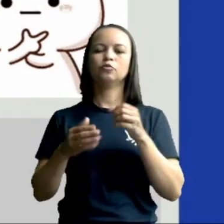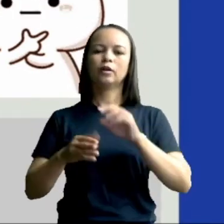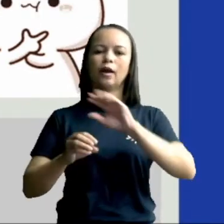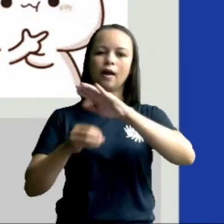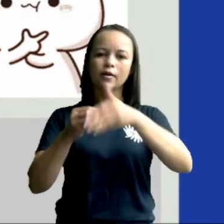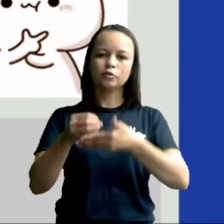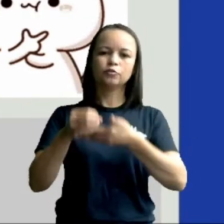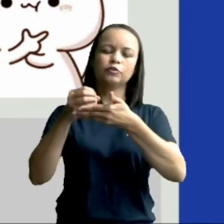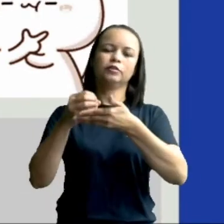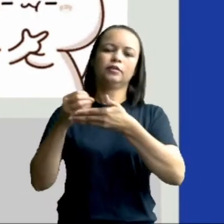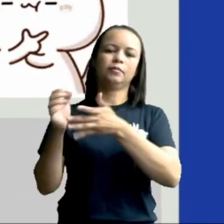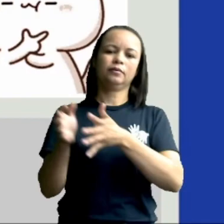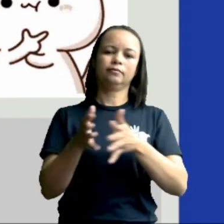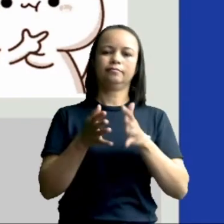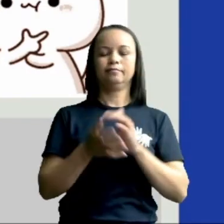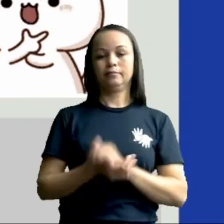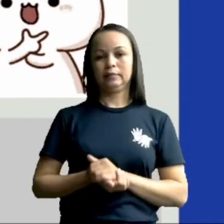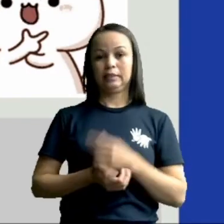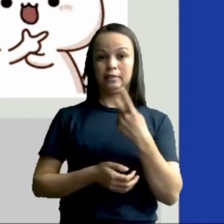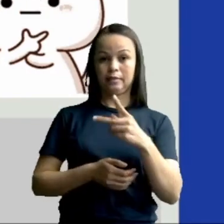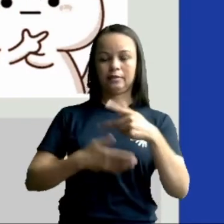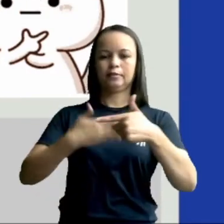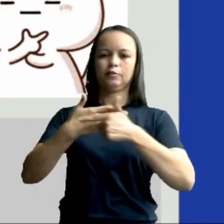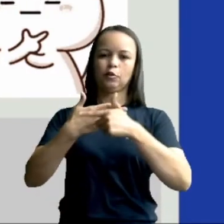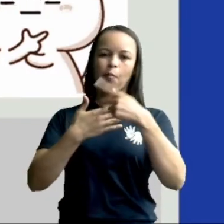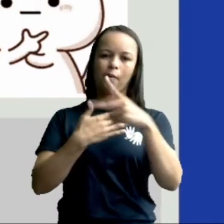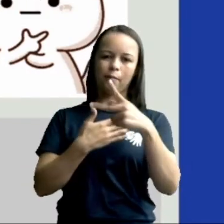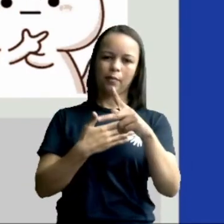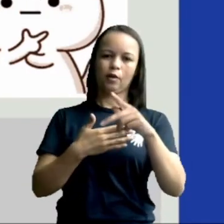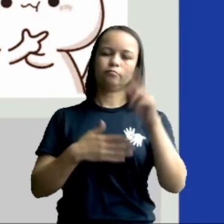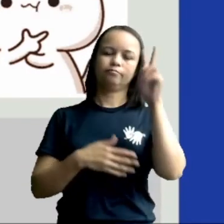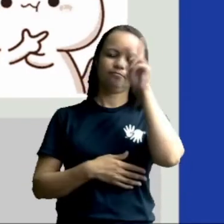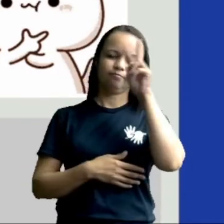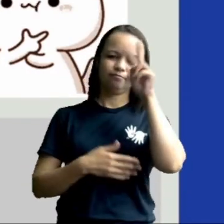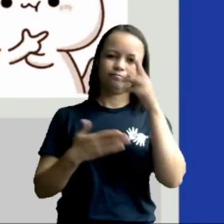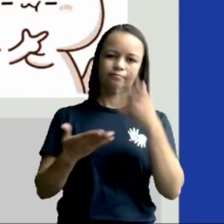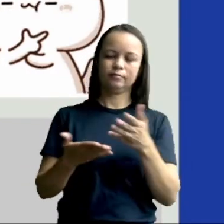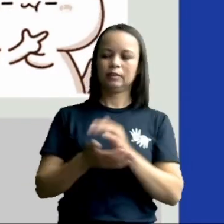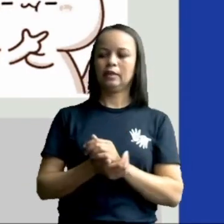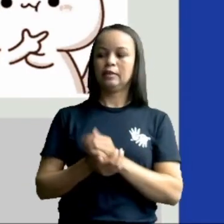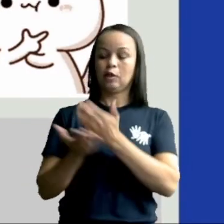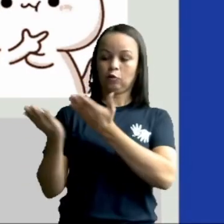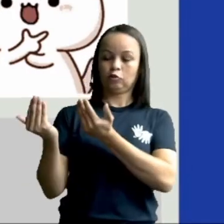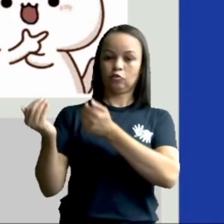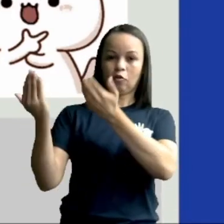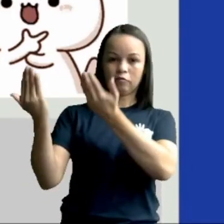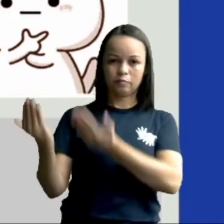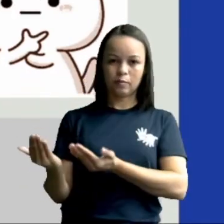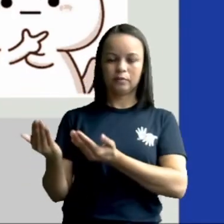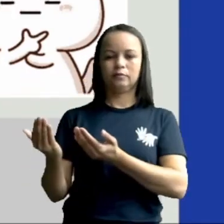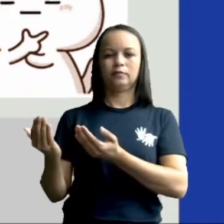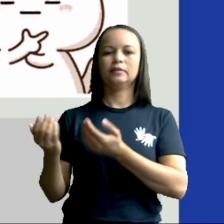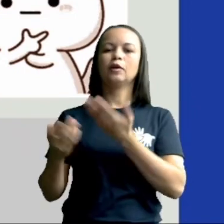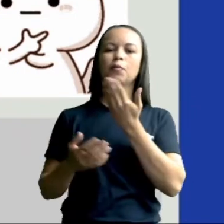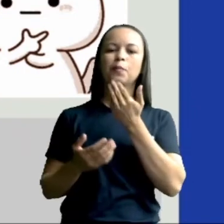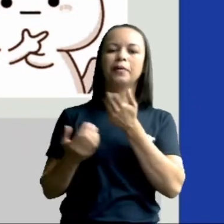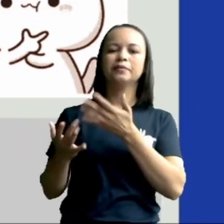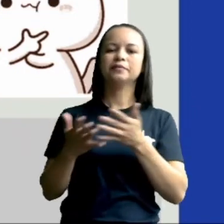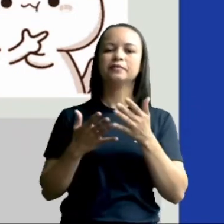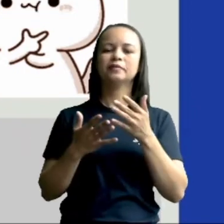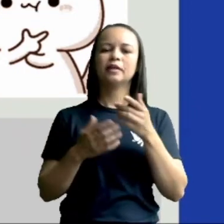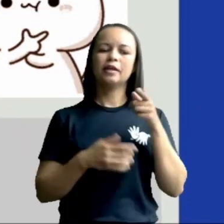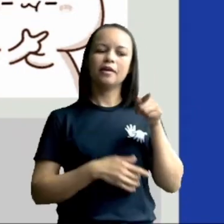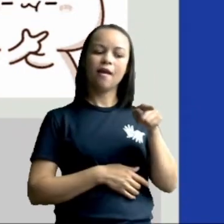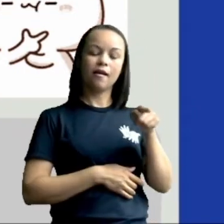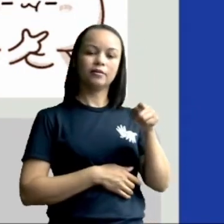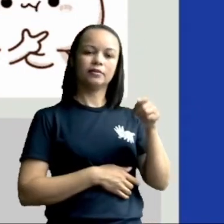sustentabilidade. E esse é o seu papel nessa história. Esse é um jovem humano se alimentando. E essa é uma